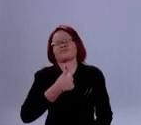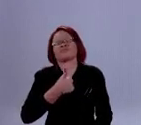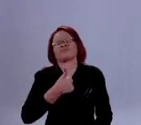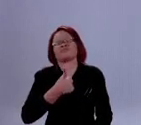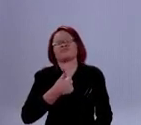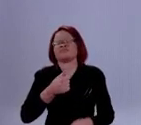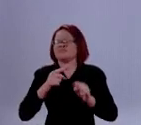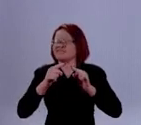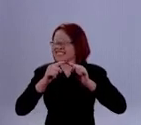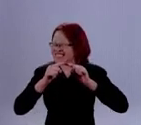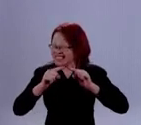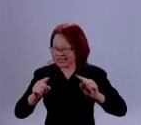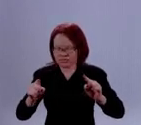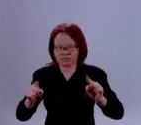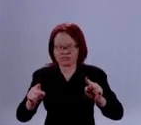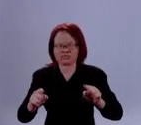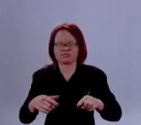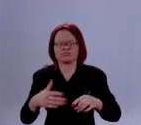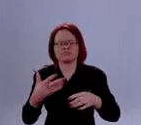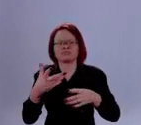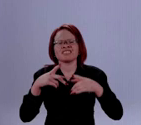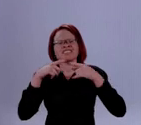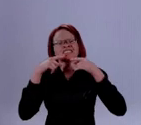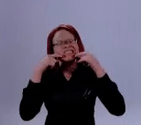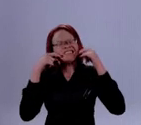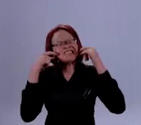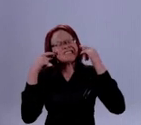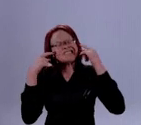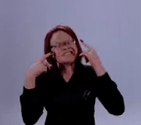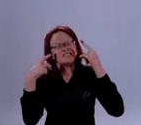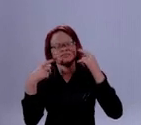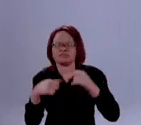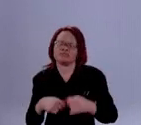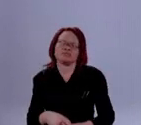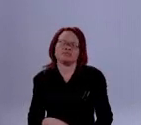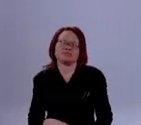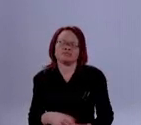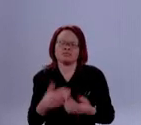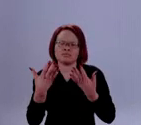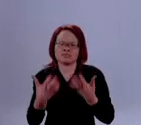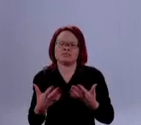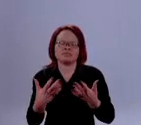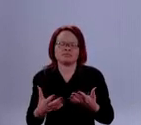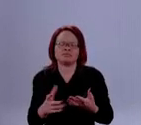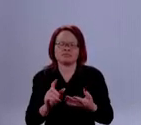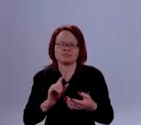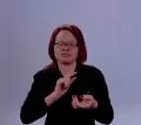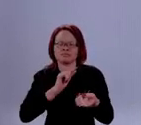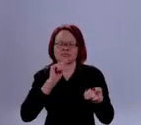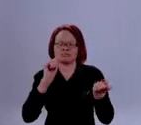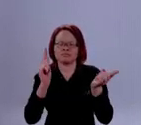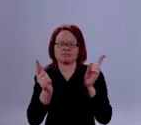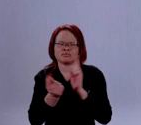melhor e depressa e Alegremente correcto agora